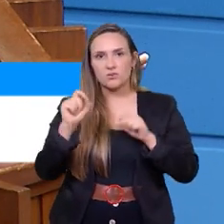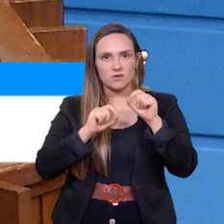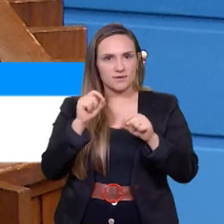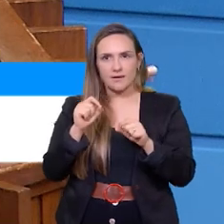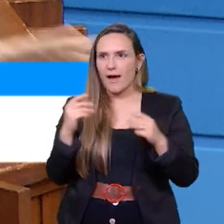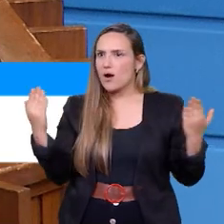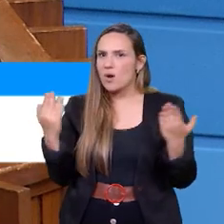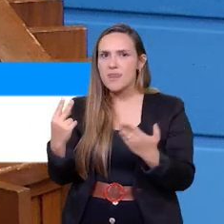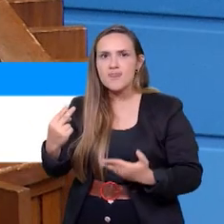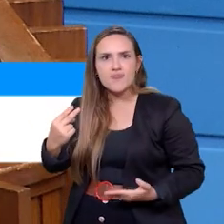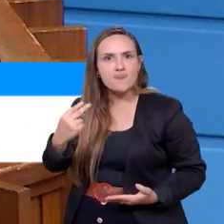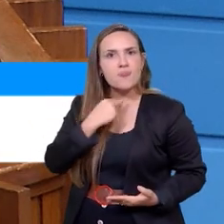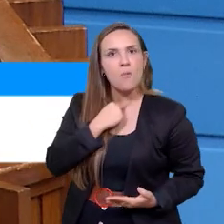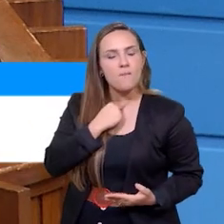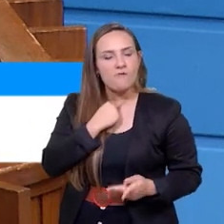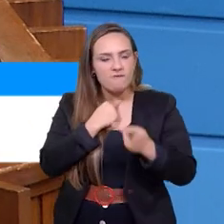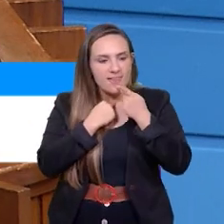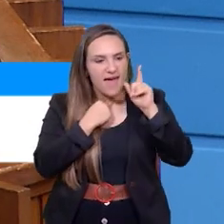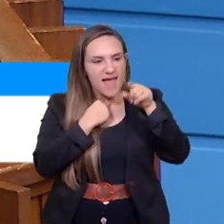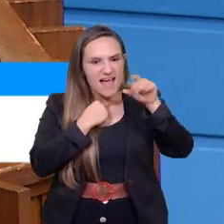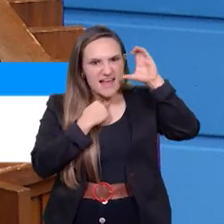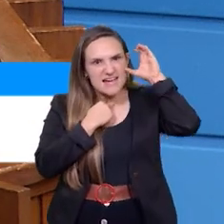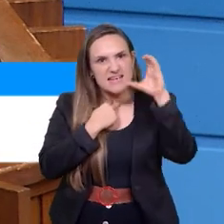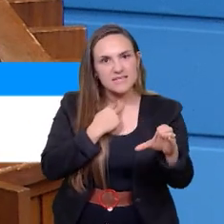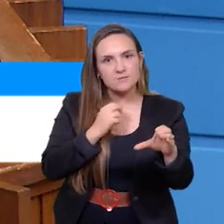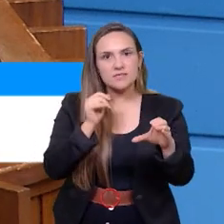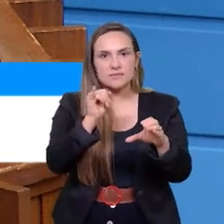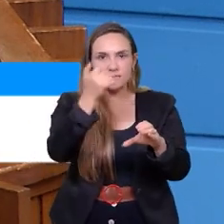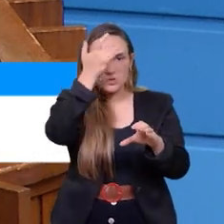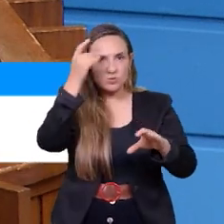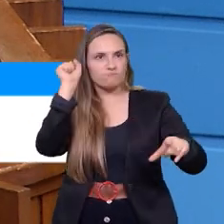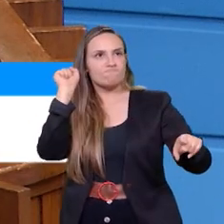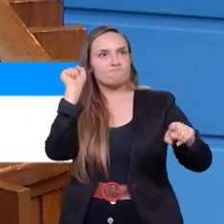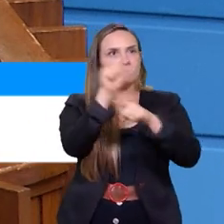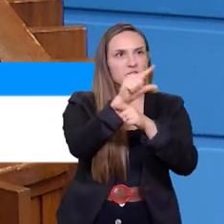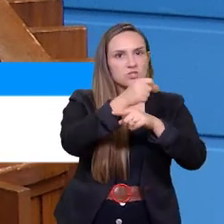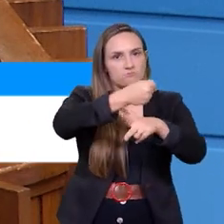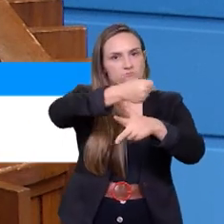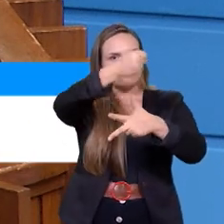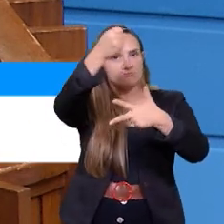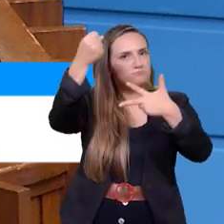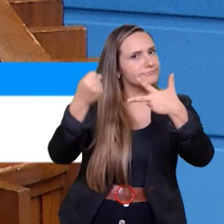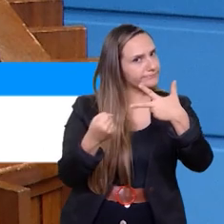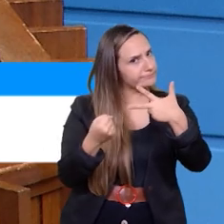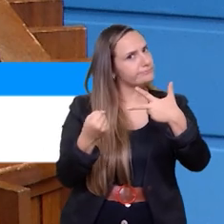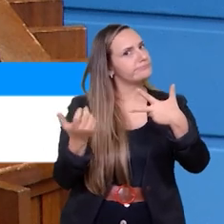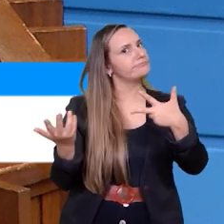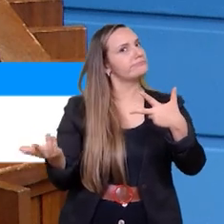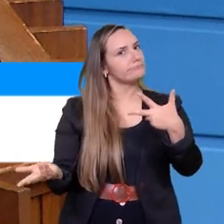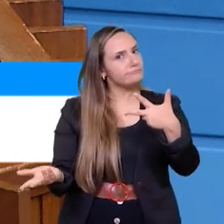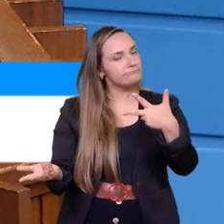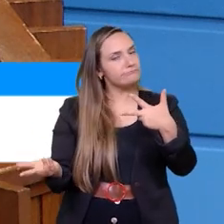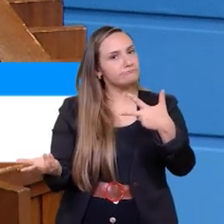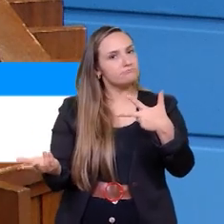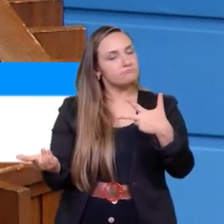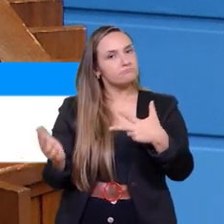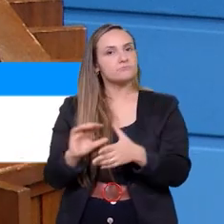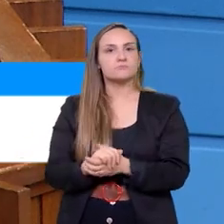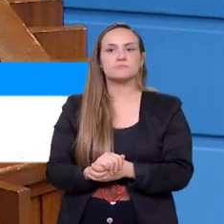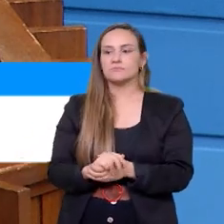Penal a impossibilidade de criminalizar críticas aos poderes